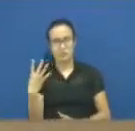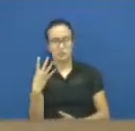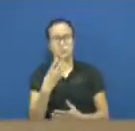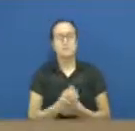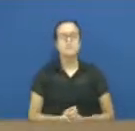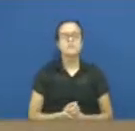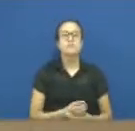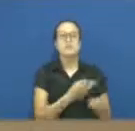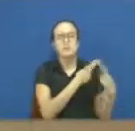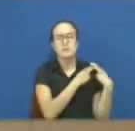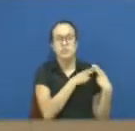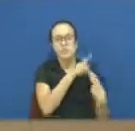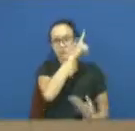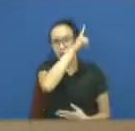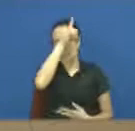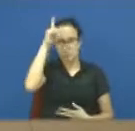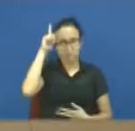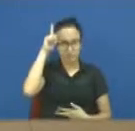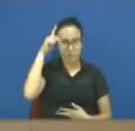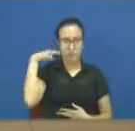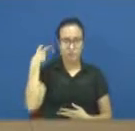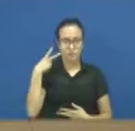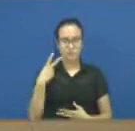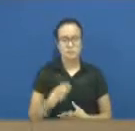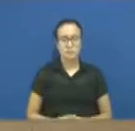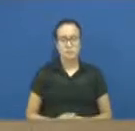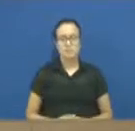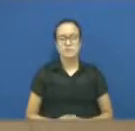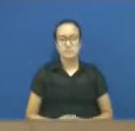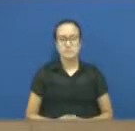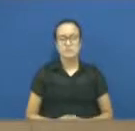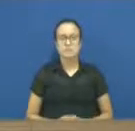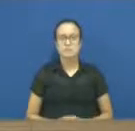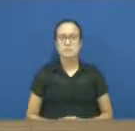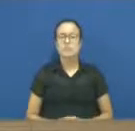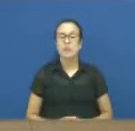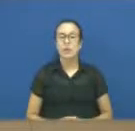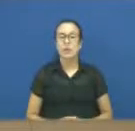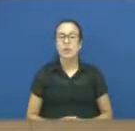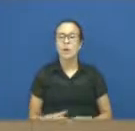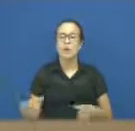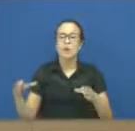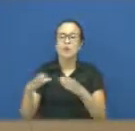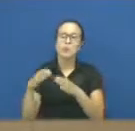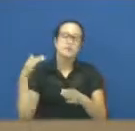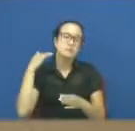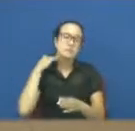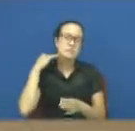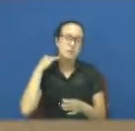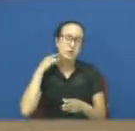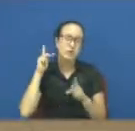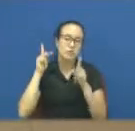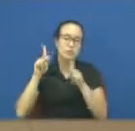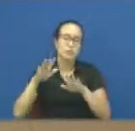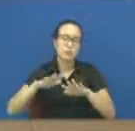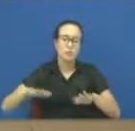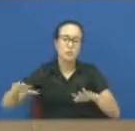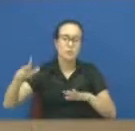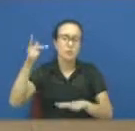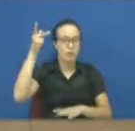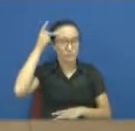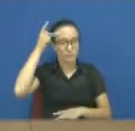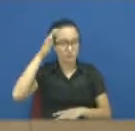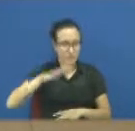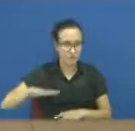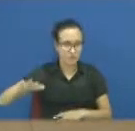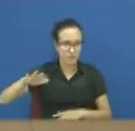Fernando Silveira. A moção de congratulações ao Banco do Povo Paulista Limeira pela comemoração dos